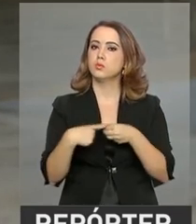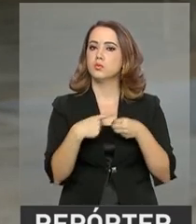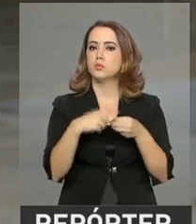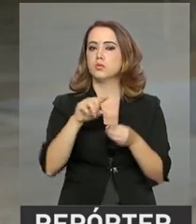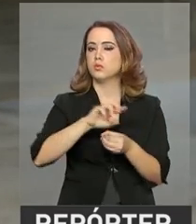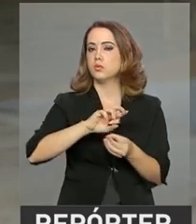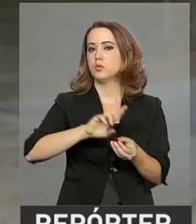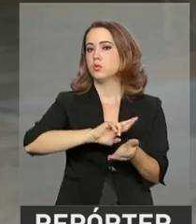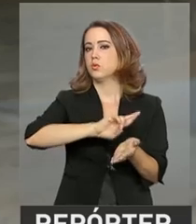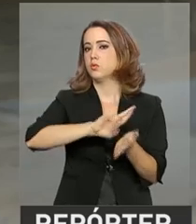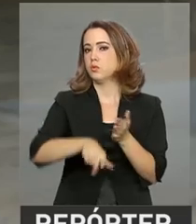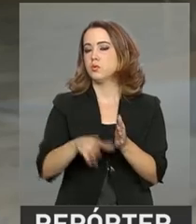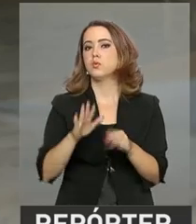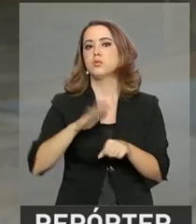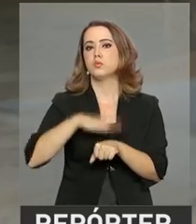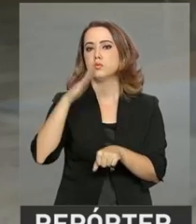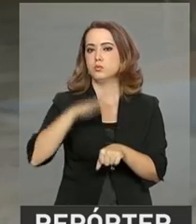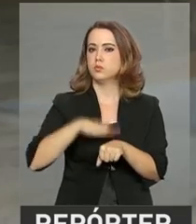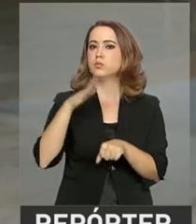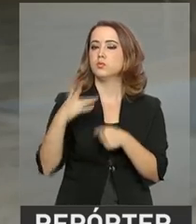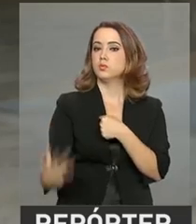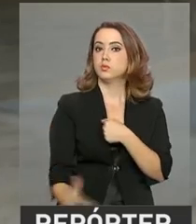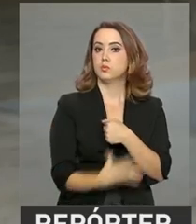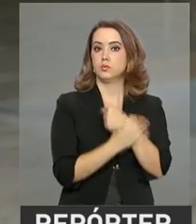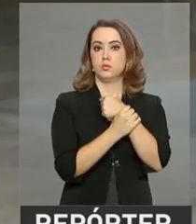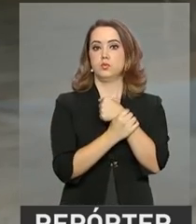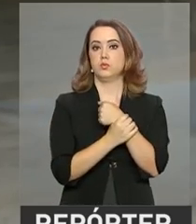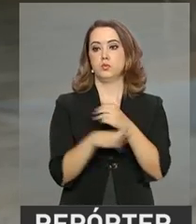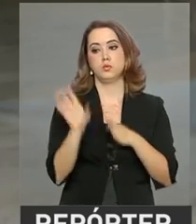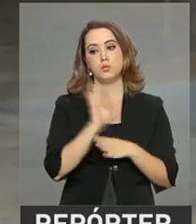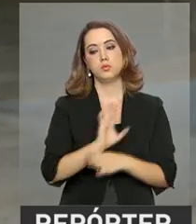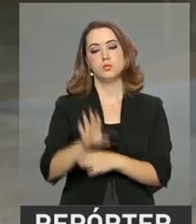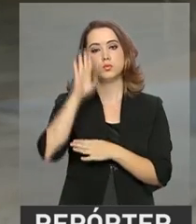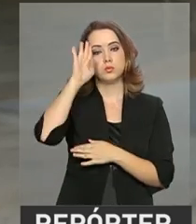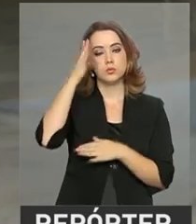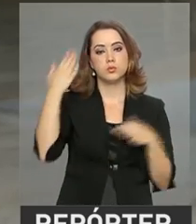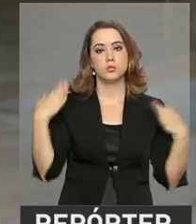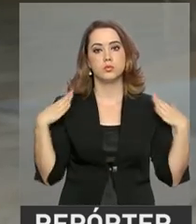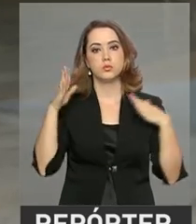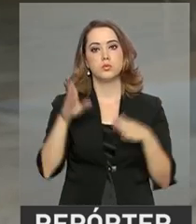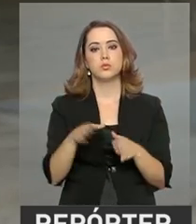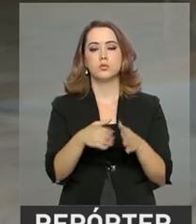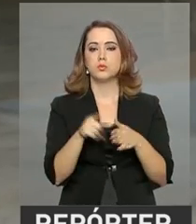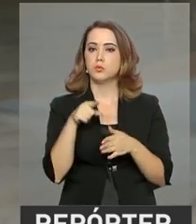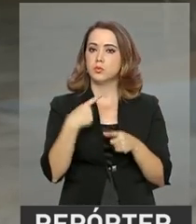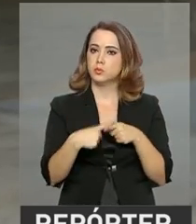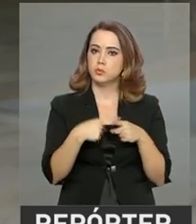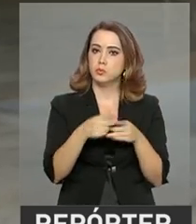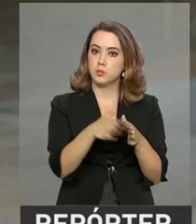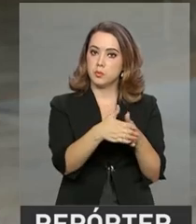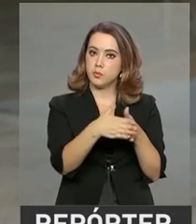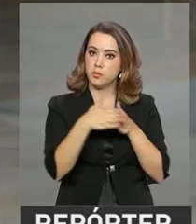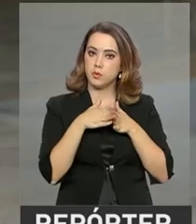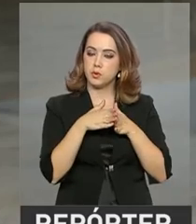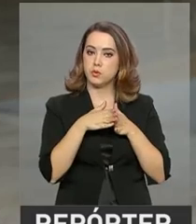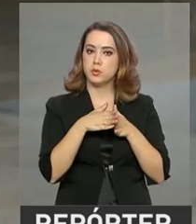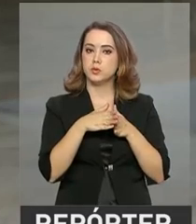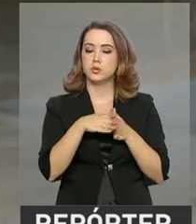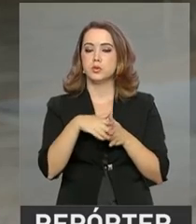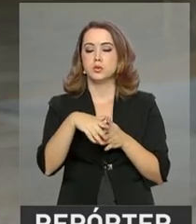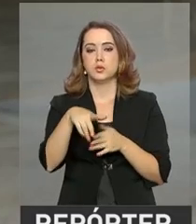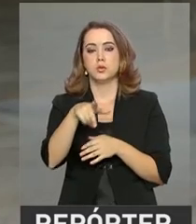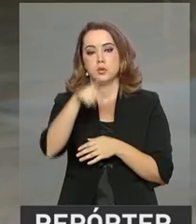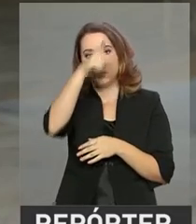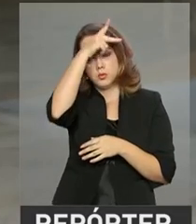da cidade. O decreto atende a um pedido do governador interino do Rio, Francisco Dornelles. A ação das